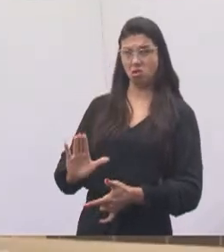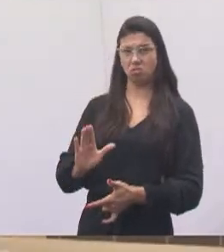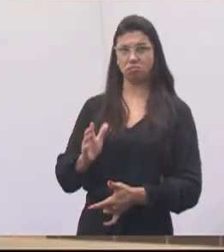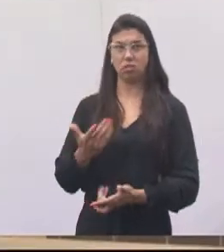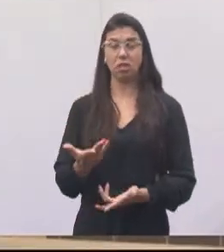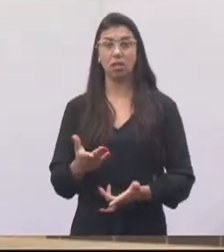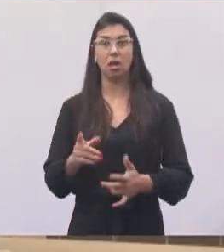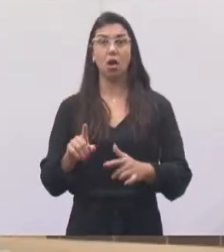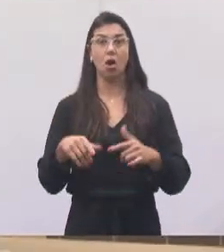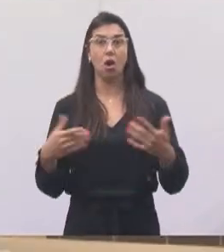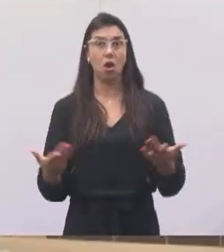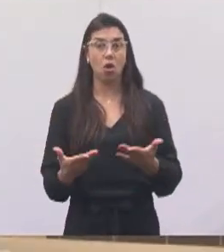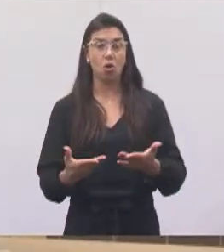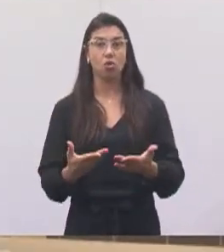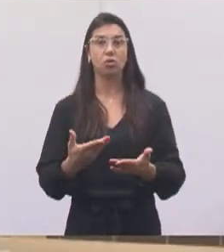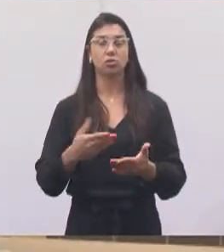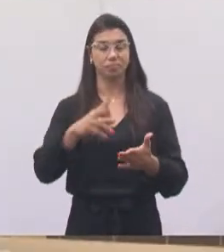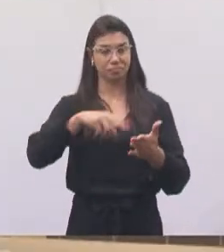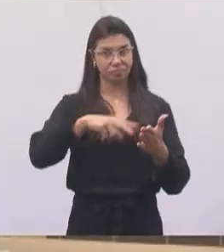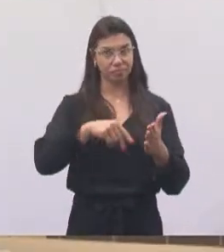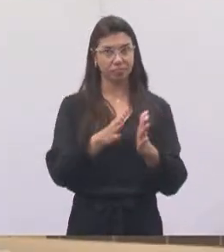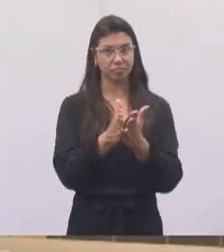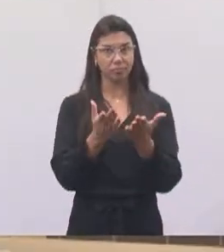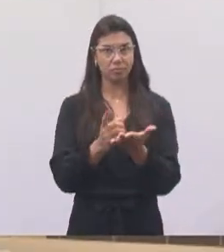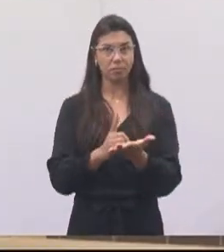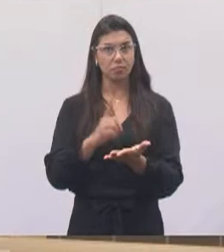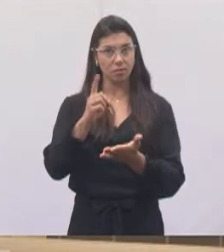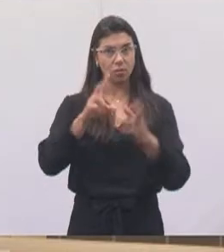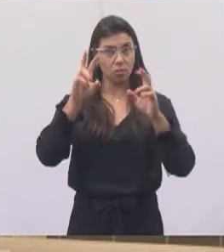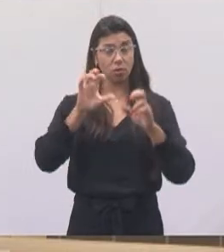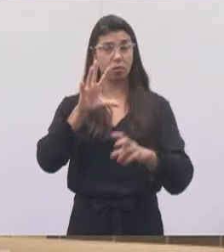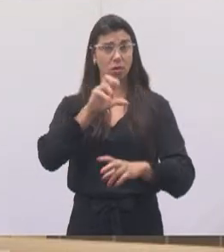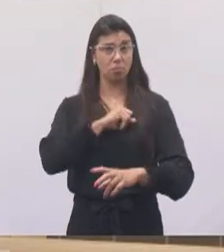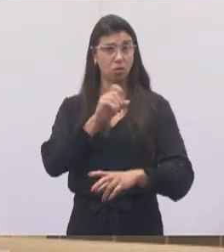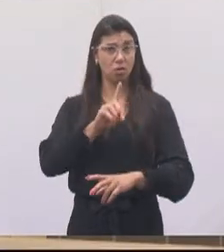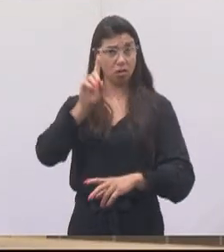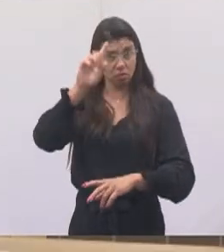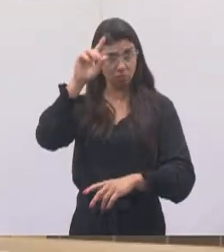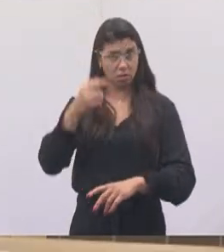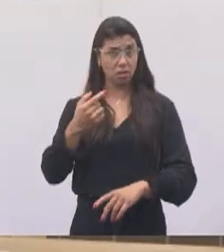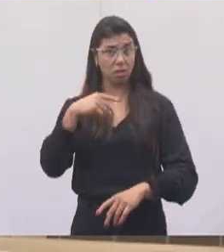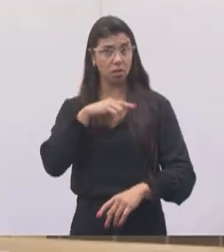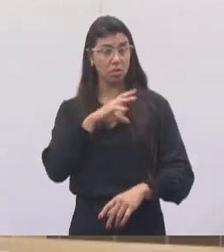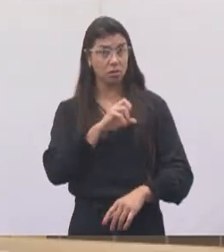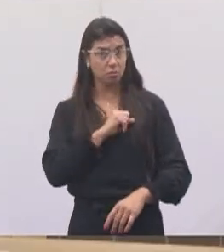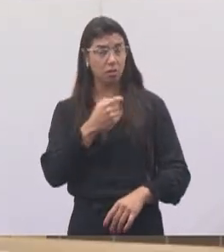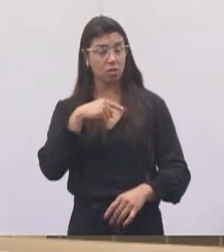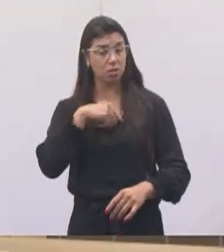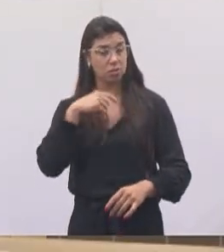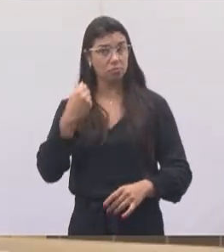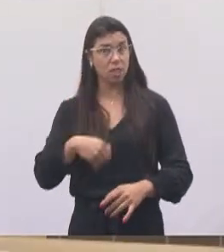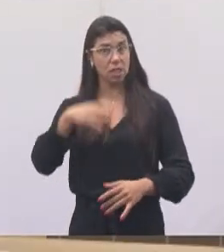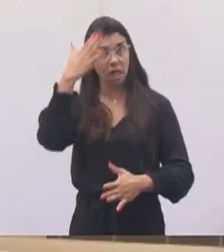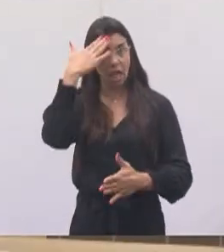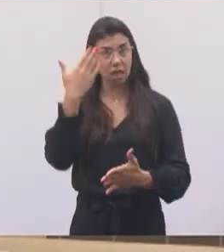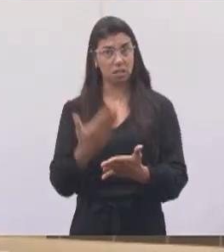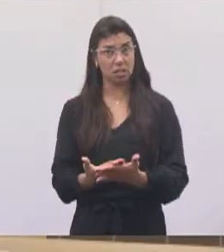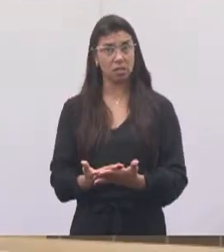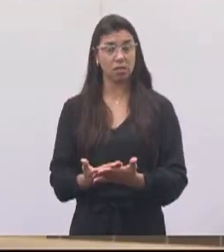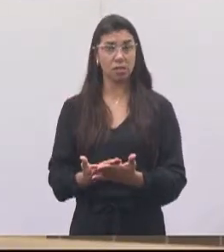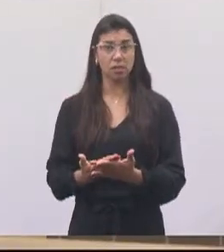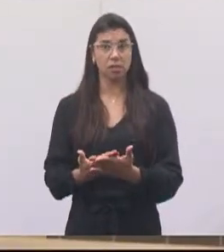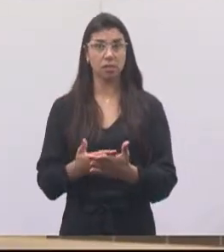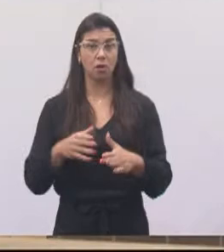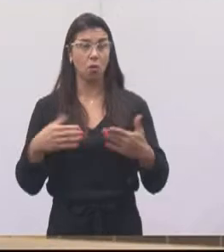o amor, amai-vos uns aos outros, esse é o mandamento que Deus nos dá, e a gente tem que acreditar nisso. Então, quando